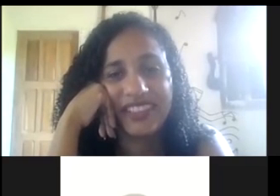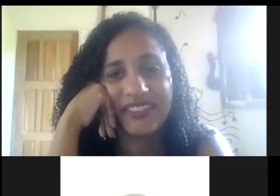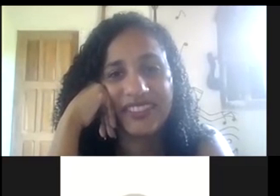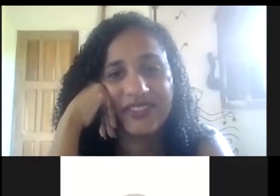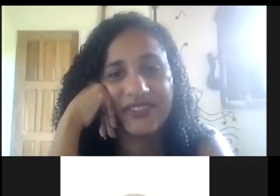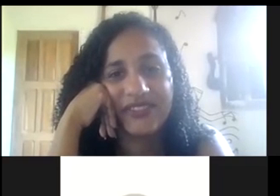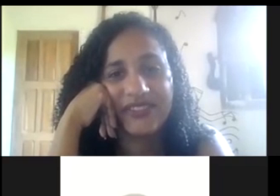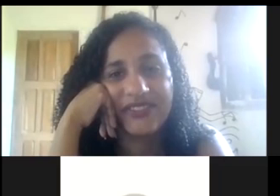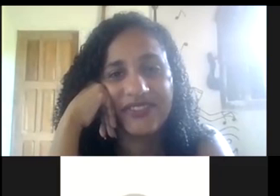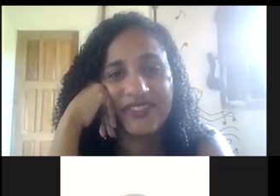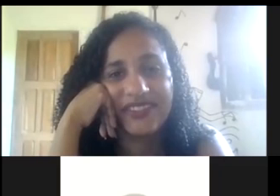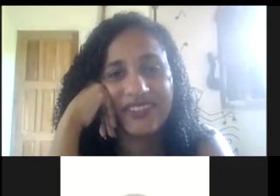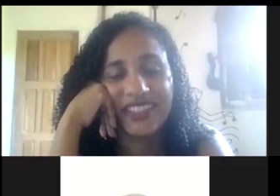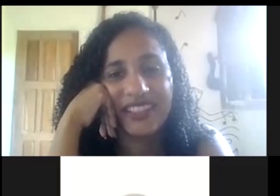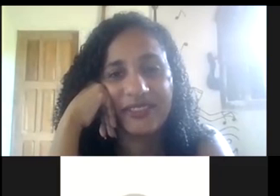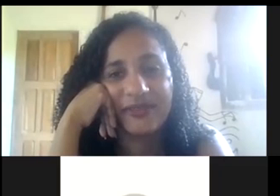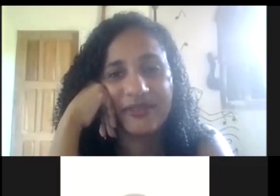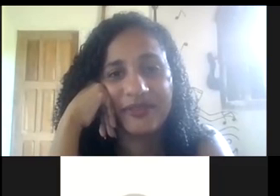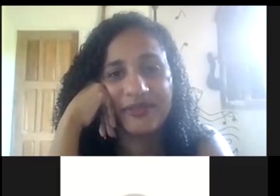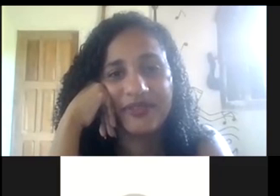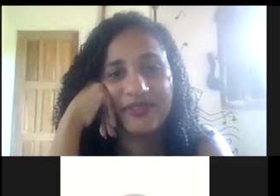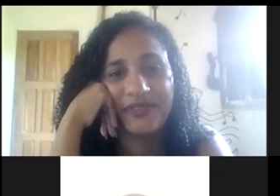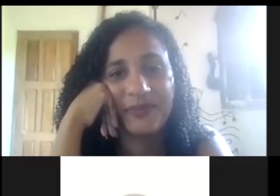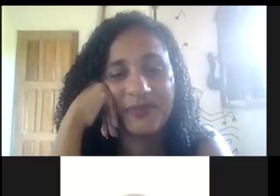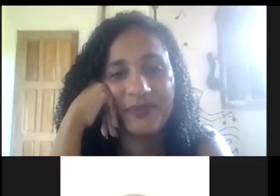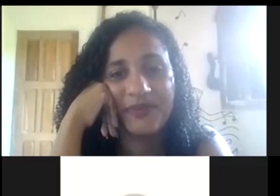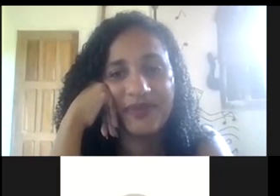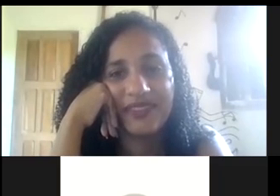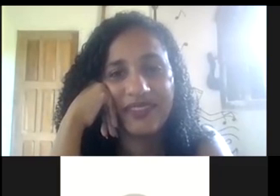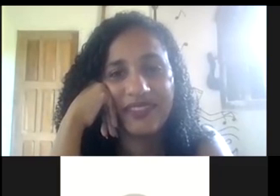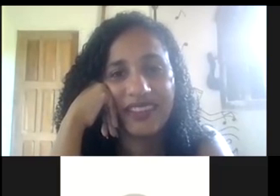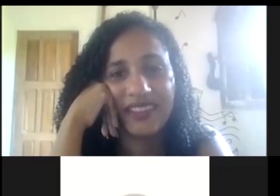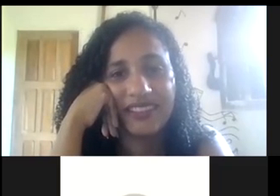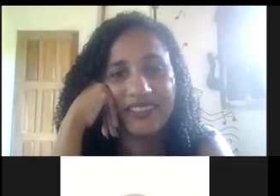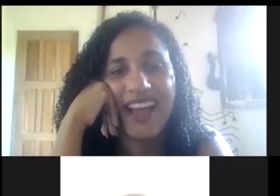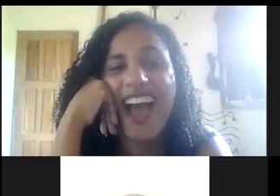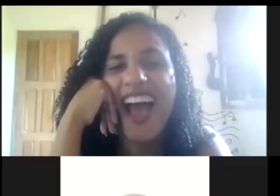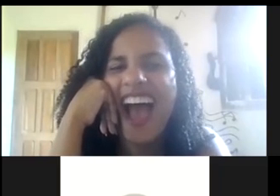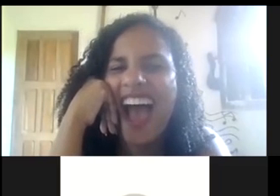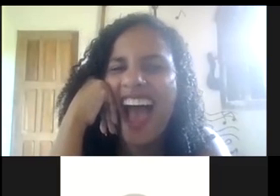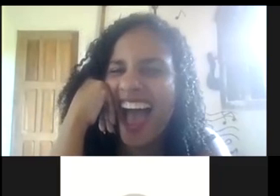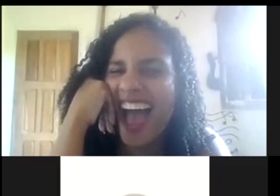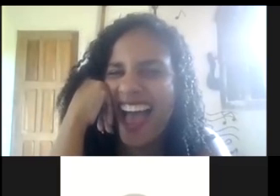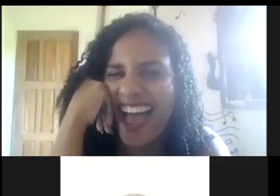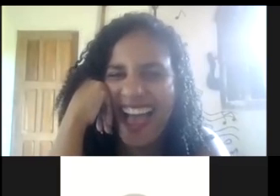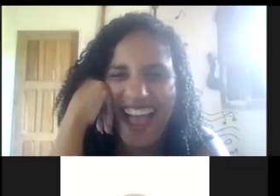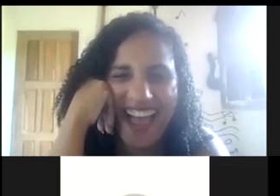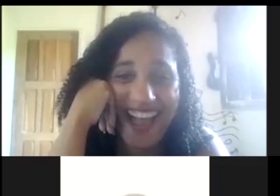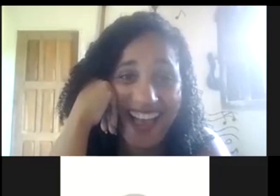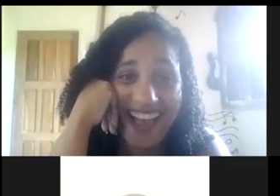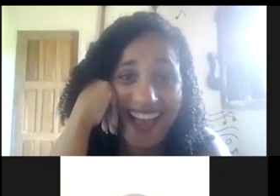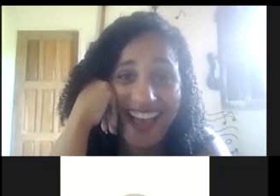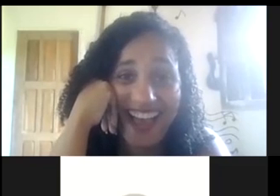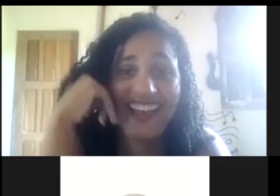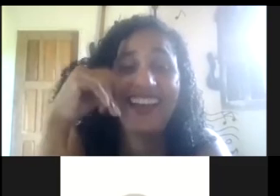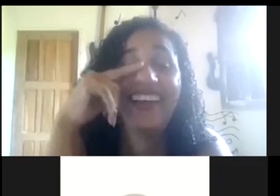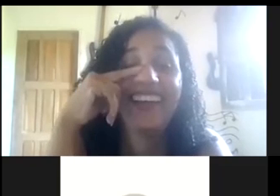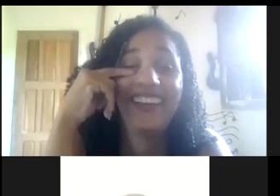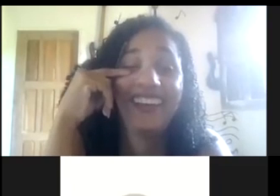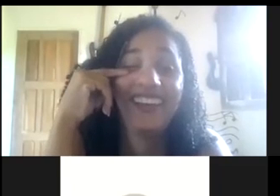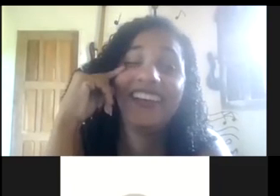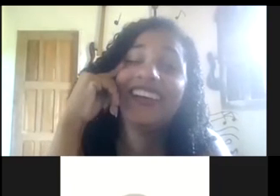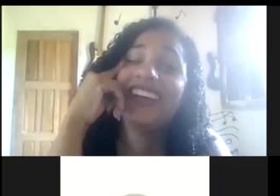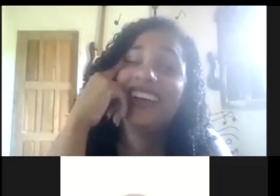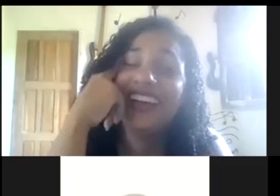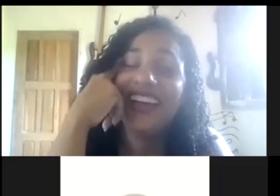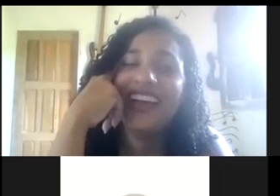quando voltaram com a opção, uma veio, a primeira que falou deu uma opção dela dividir de 10 vezes, aí a outra que disse, não, não quero dividir de 10, não, eu vou dividir em 15, porque eu